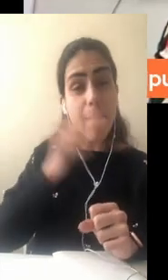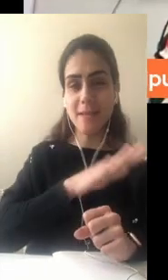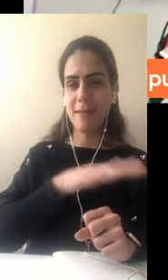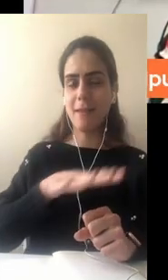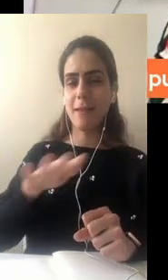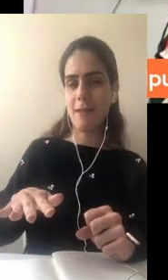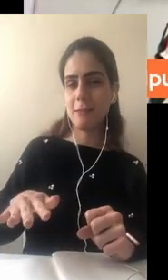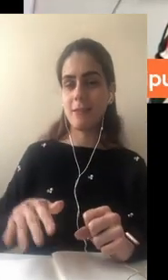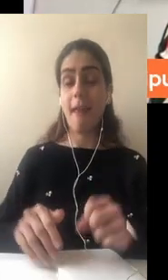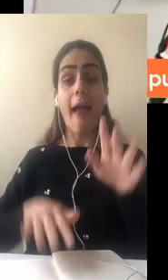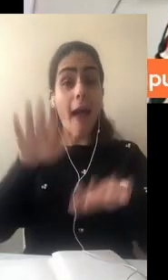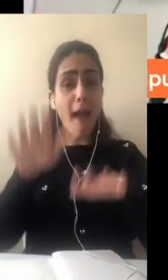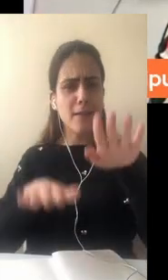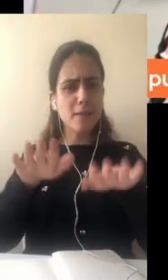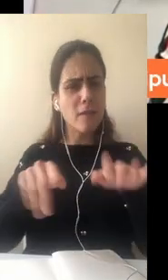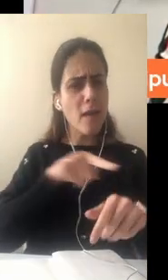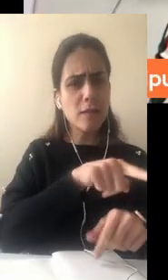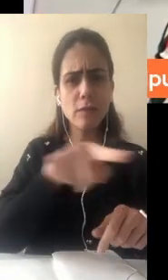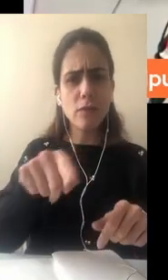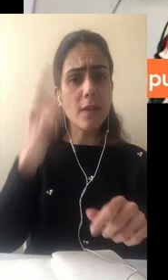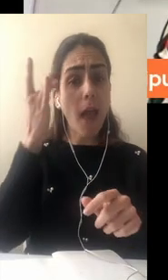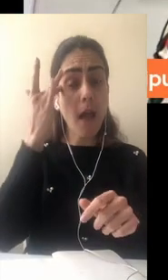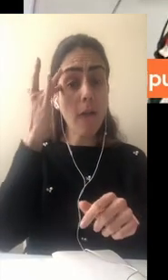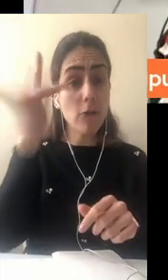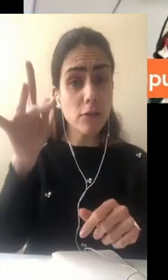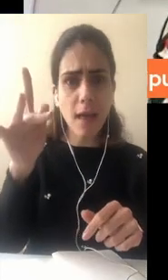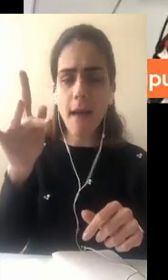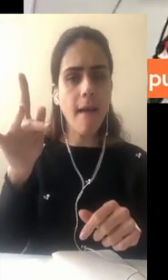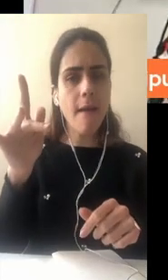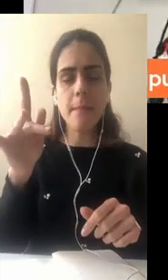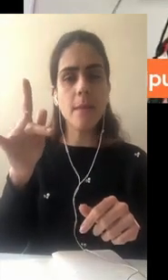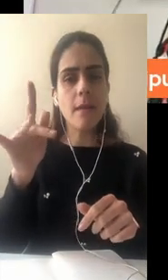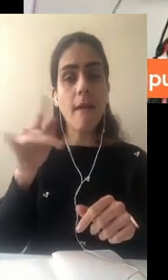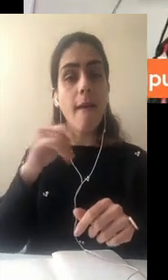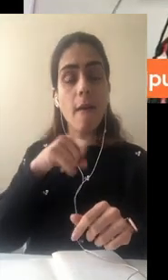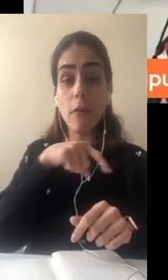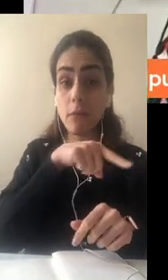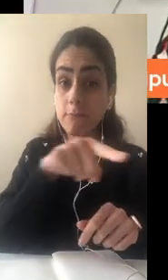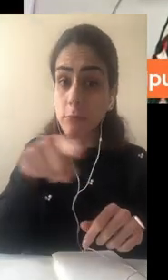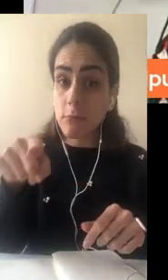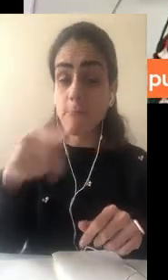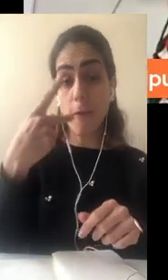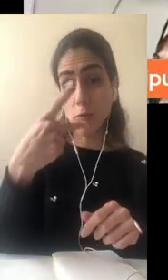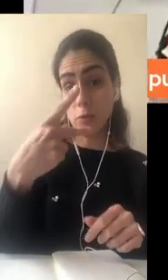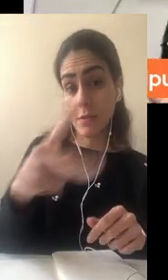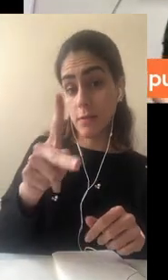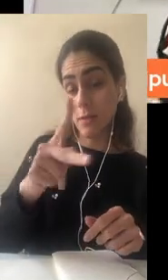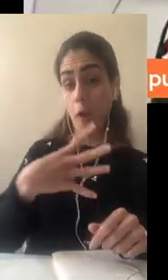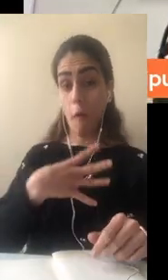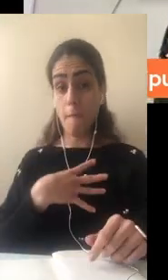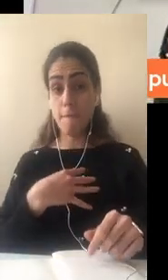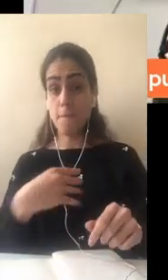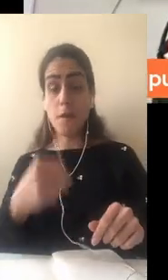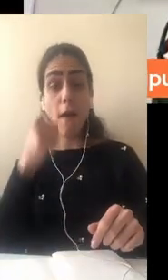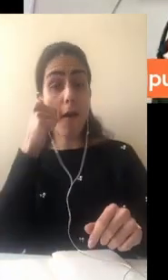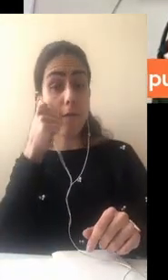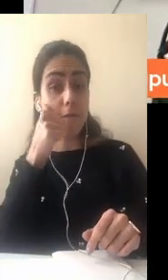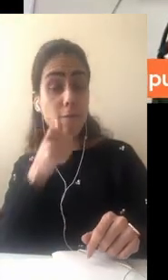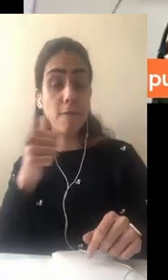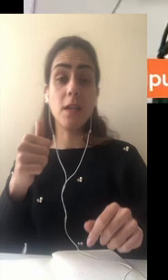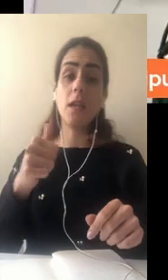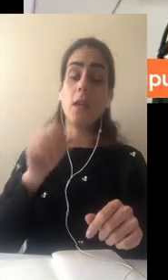cabeça. Talvez você nem saiba que o seu filho, a sua filha, consuma conteúdos mórbidos,